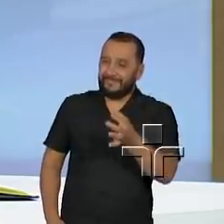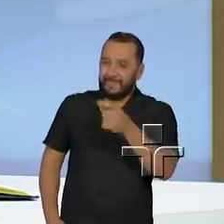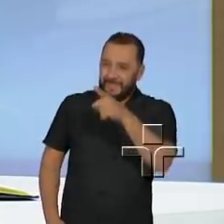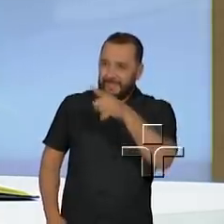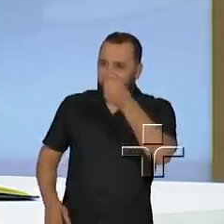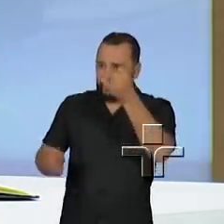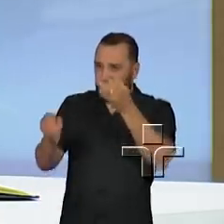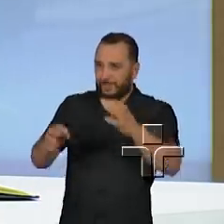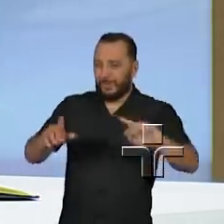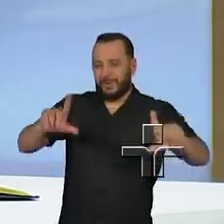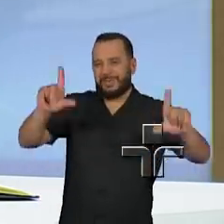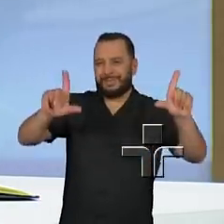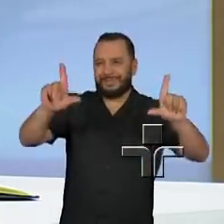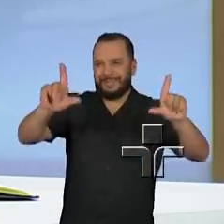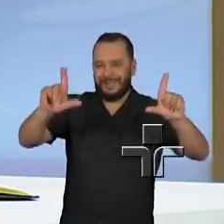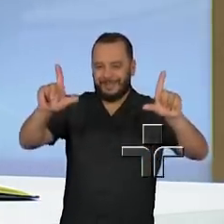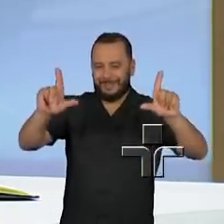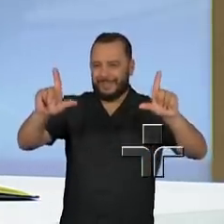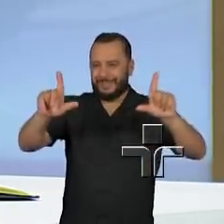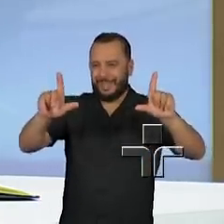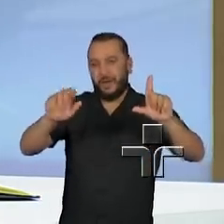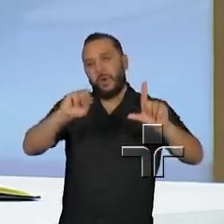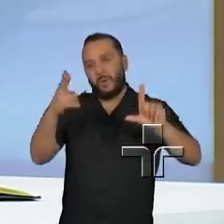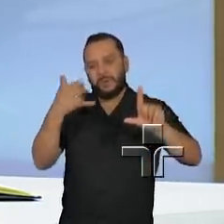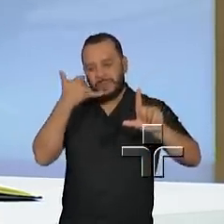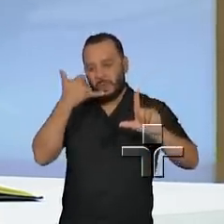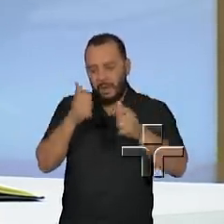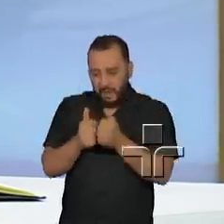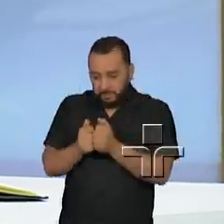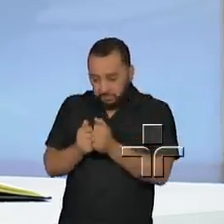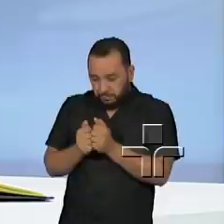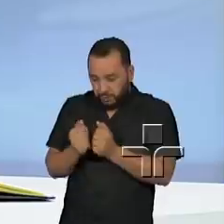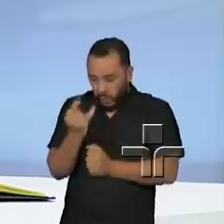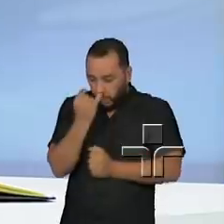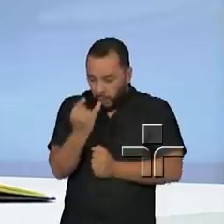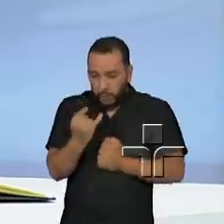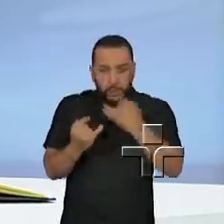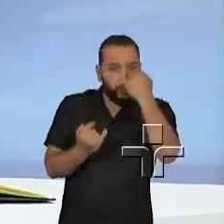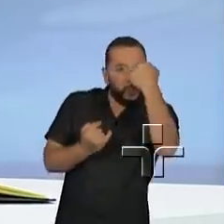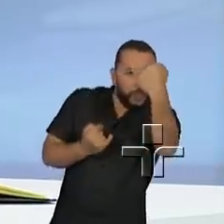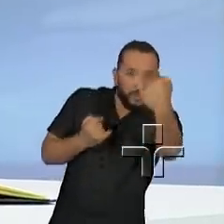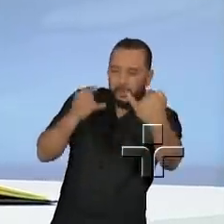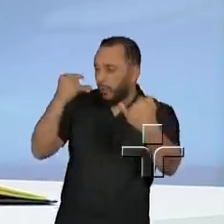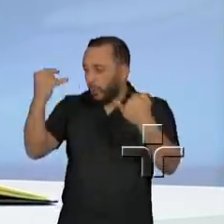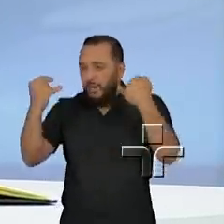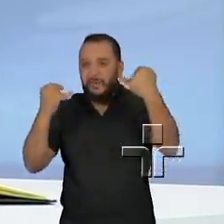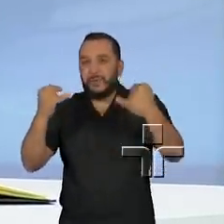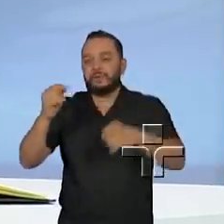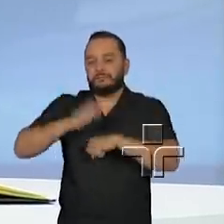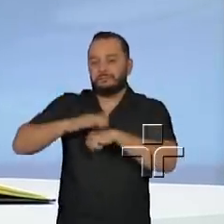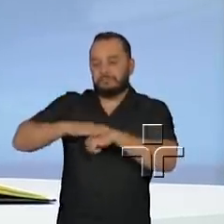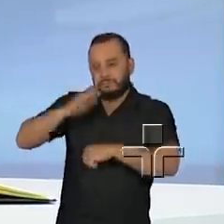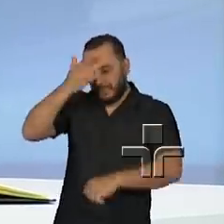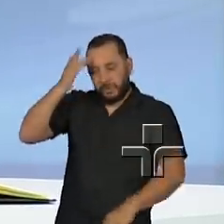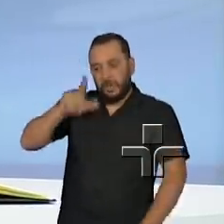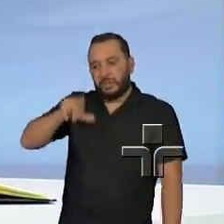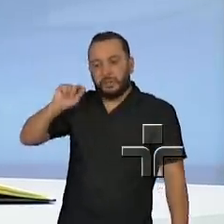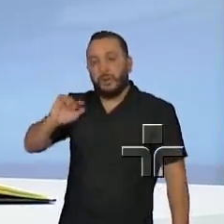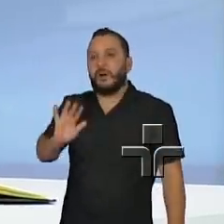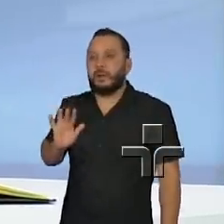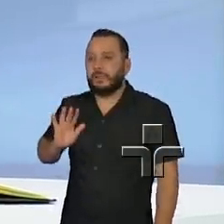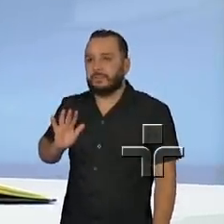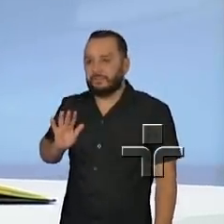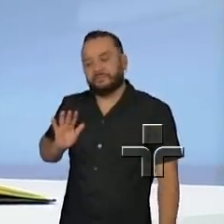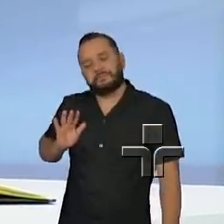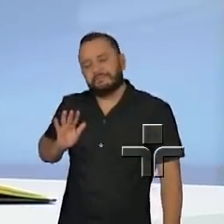parte das telas, de certa forma, acaba sendo uma escolha do indivíduo. E tudo bem, o indivíduo se